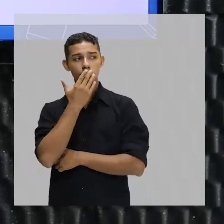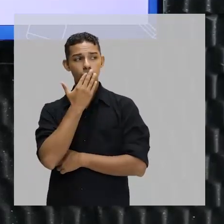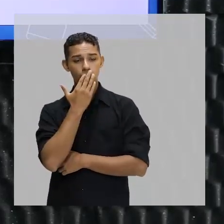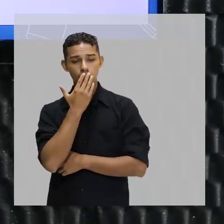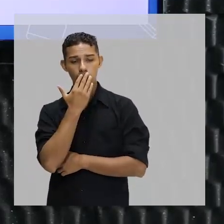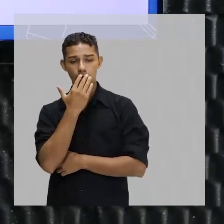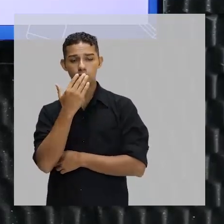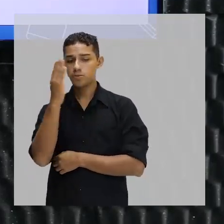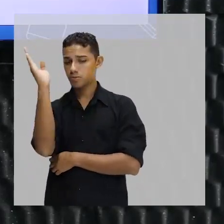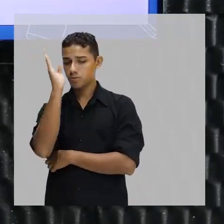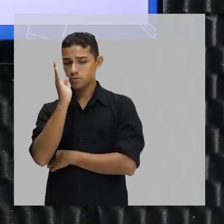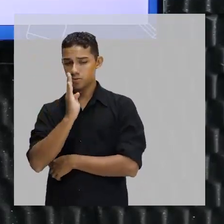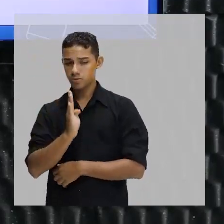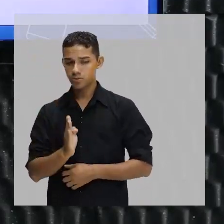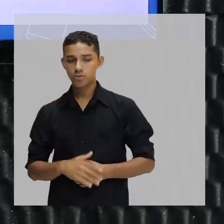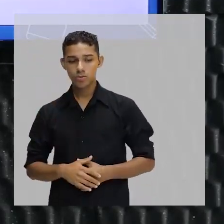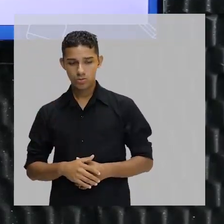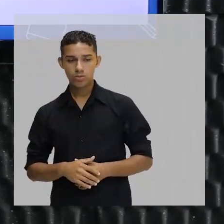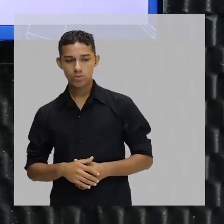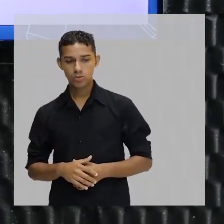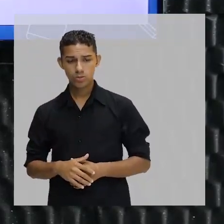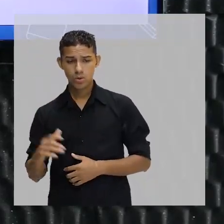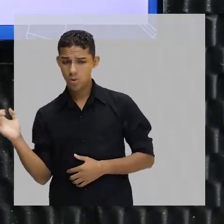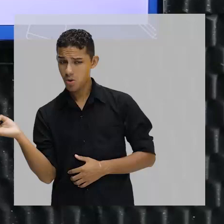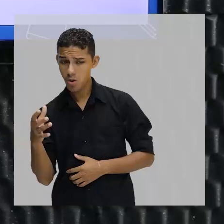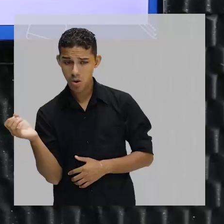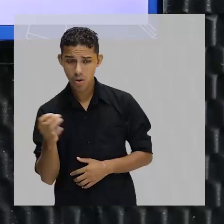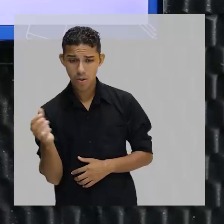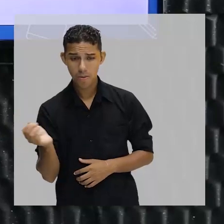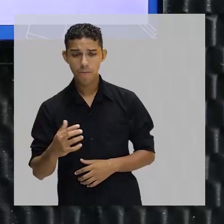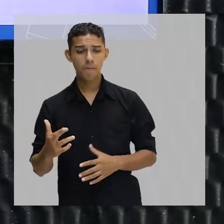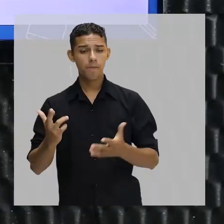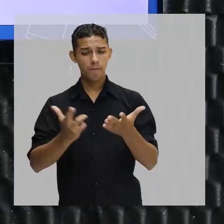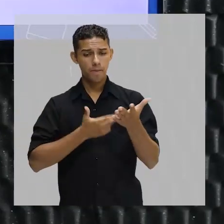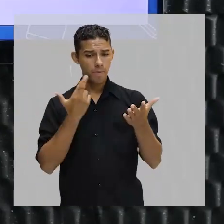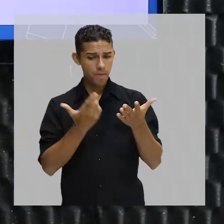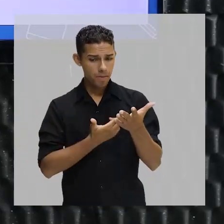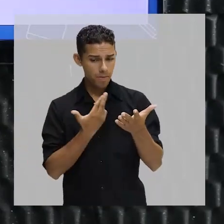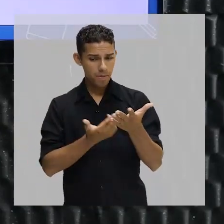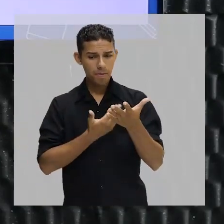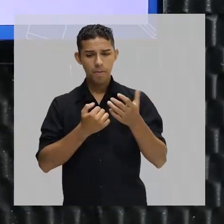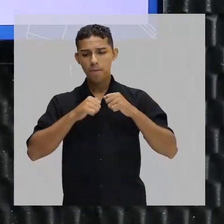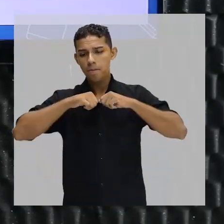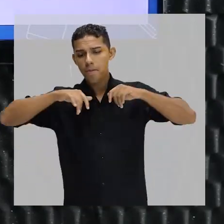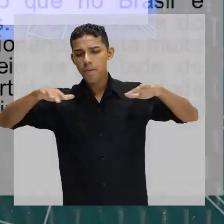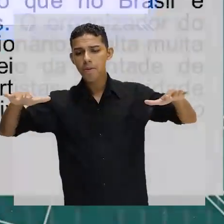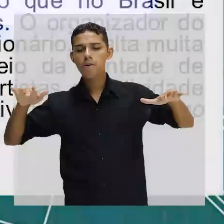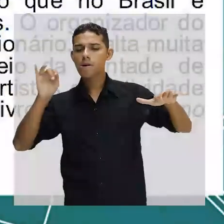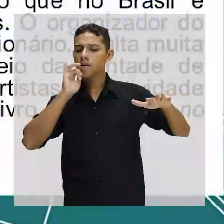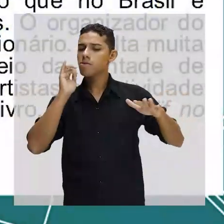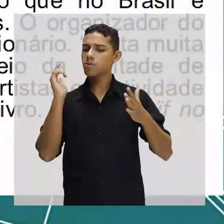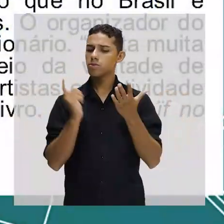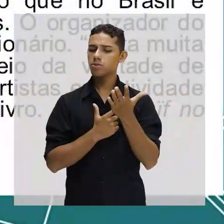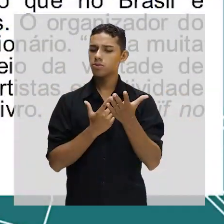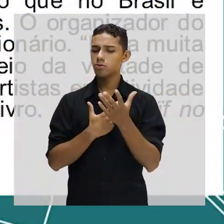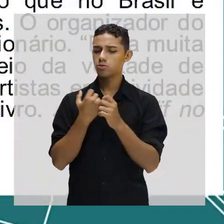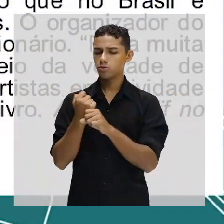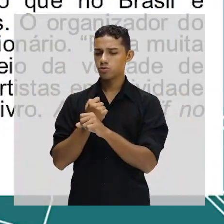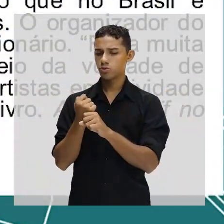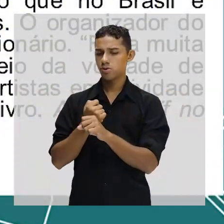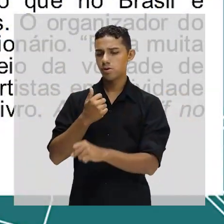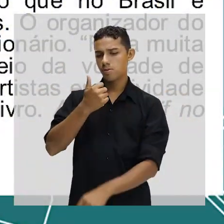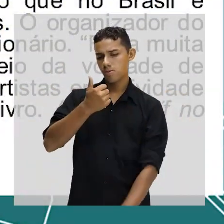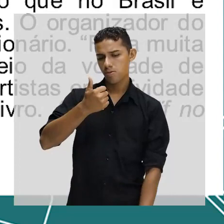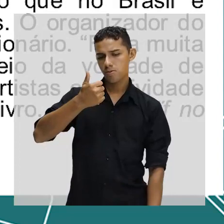Brasil. Ganhou nova versão, revista, ampliada, o livro em